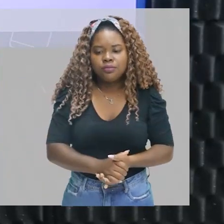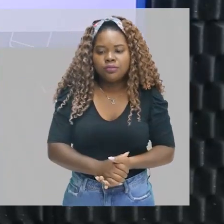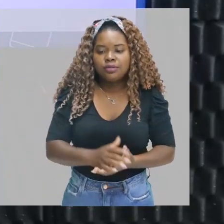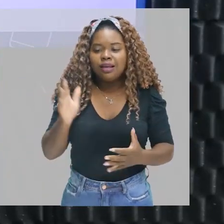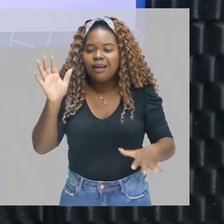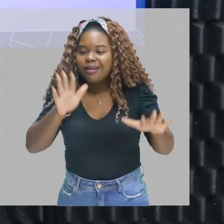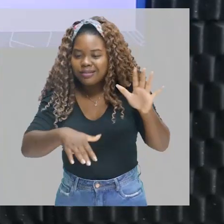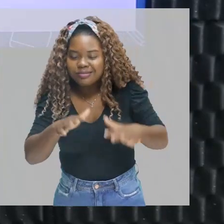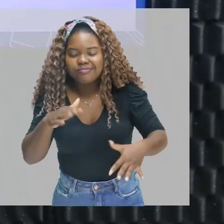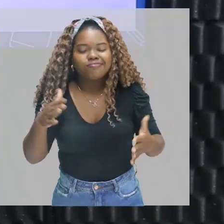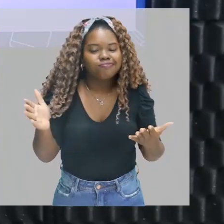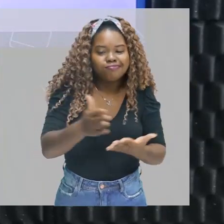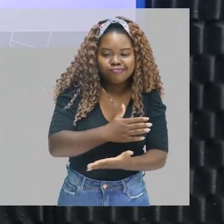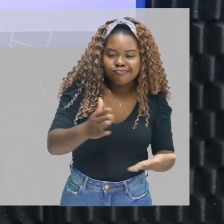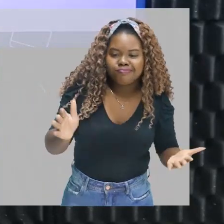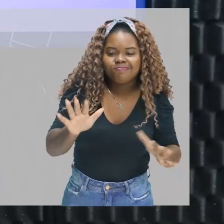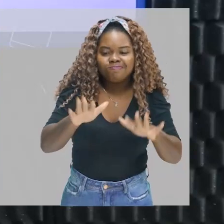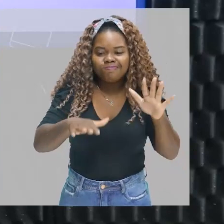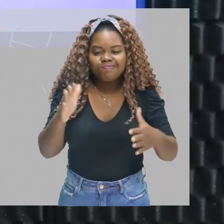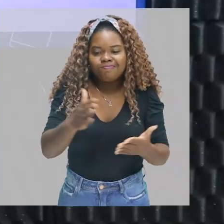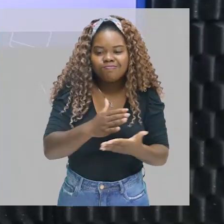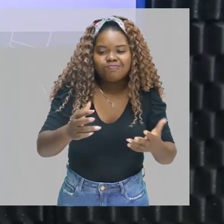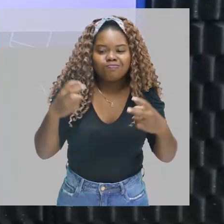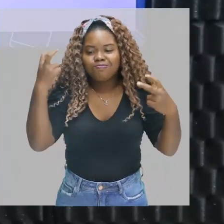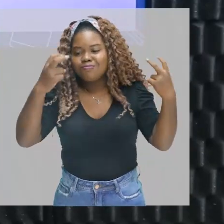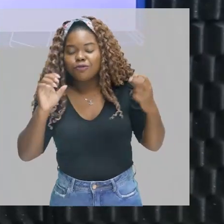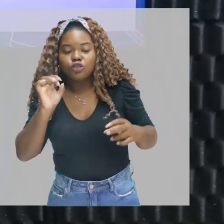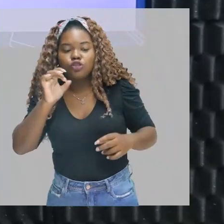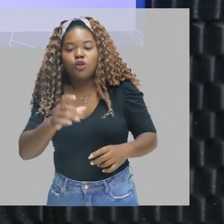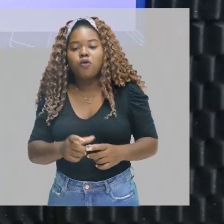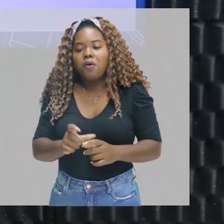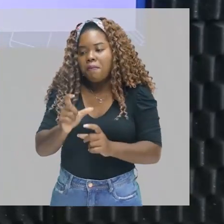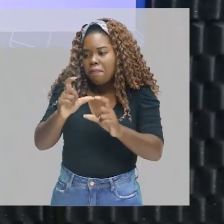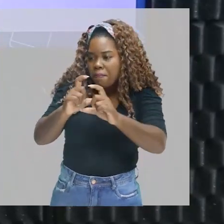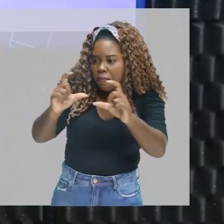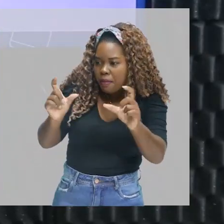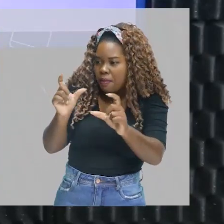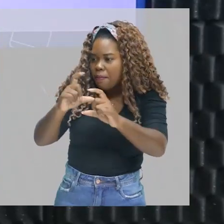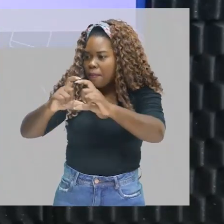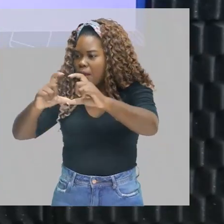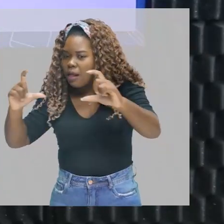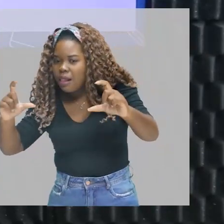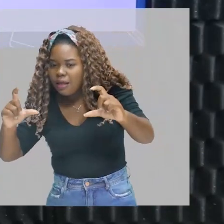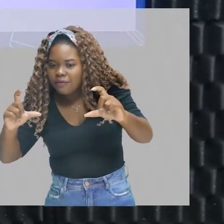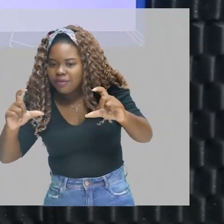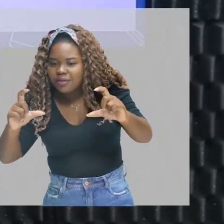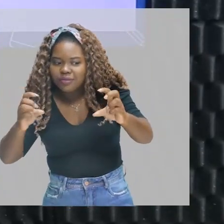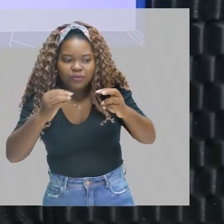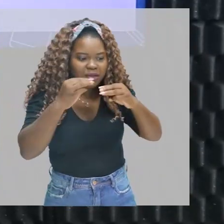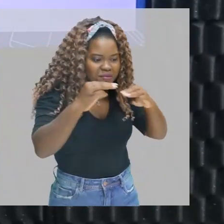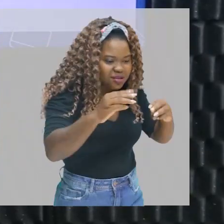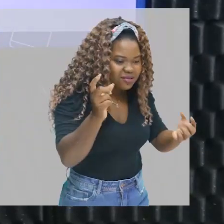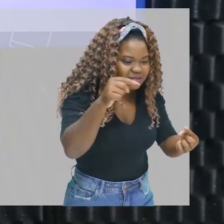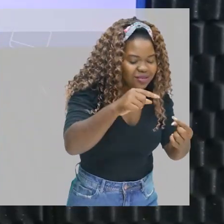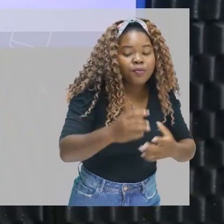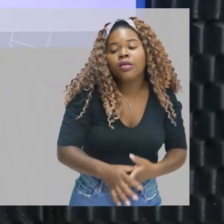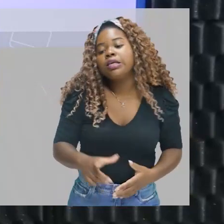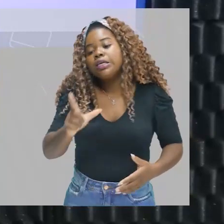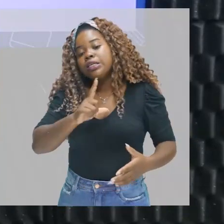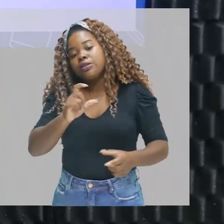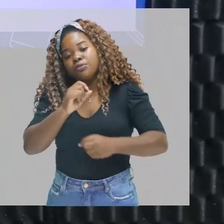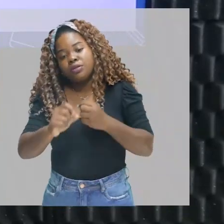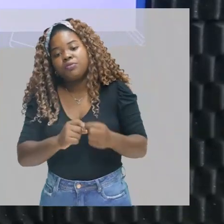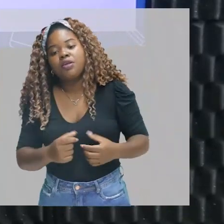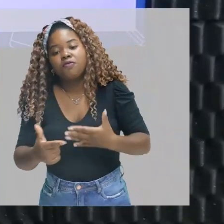que com a mensagem. Então, quando nós falamos de função emotiva, ela traz toda essa questão das emoções,